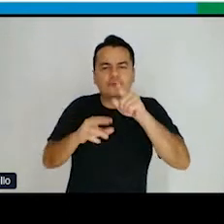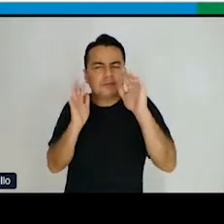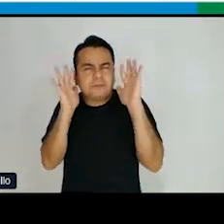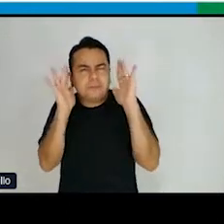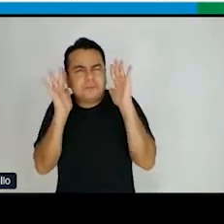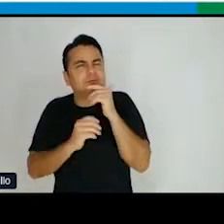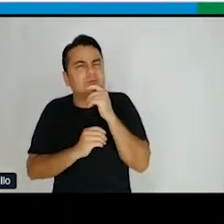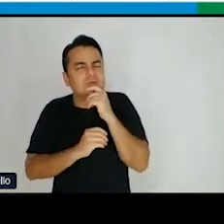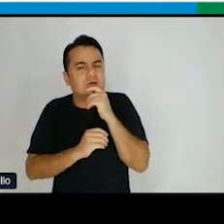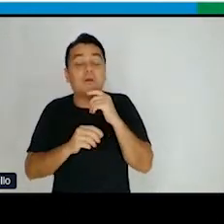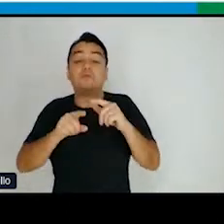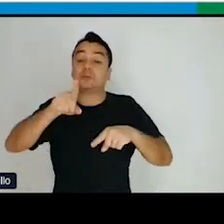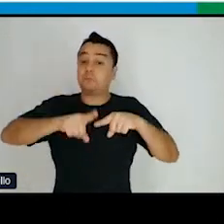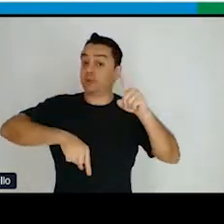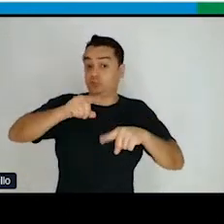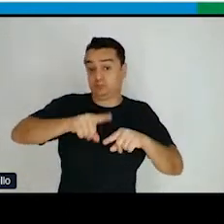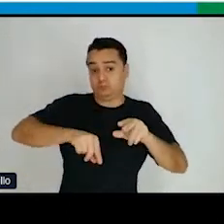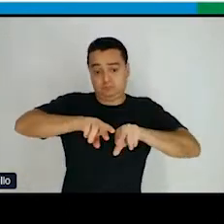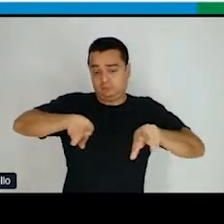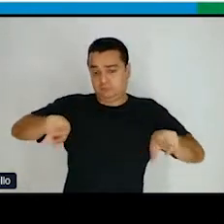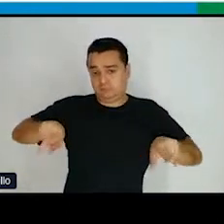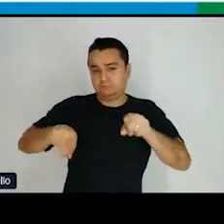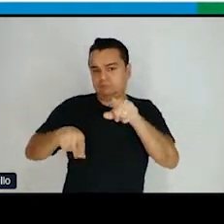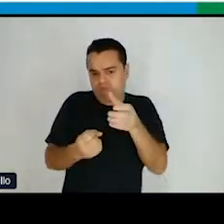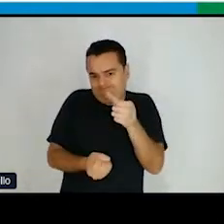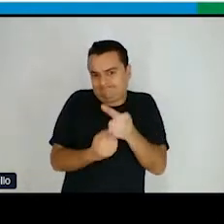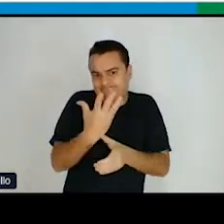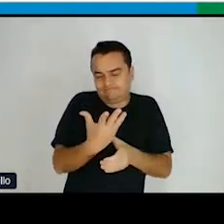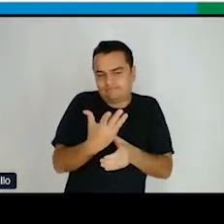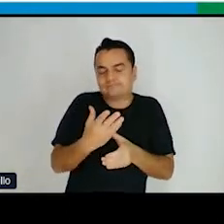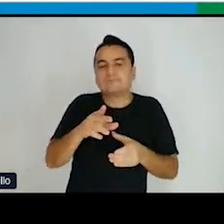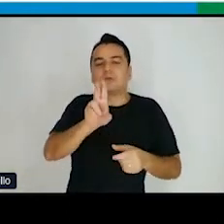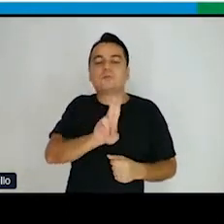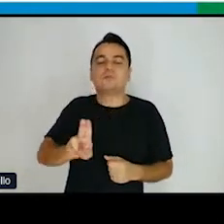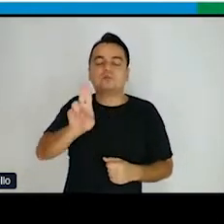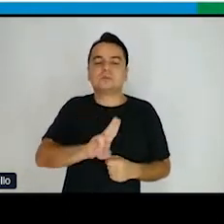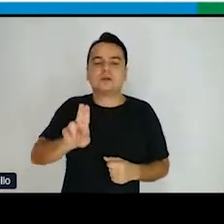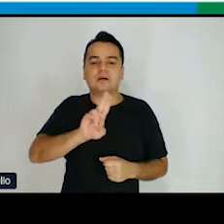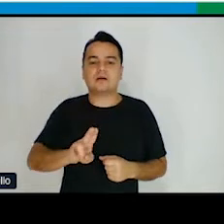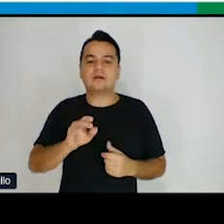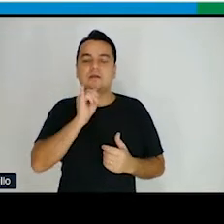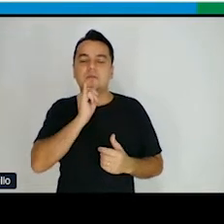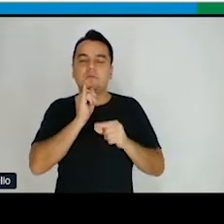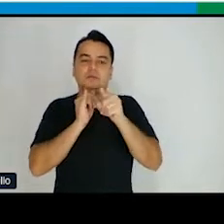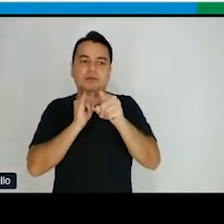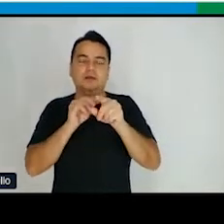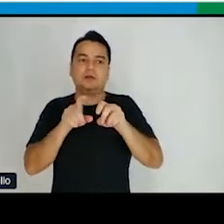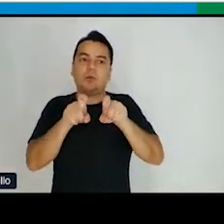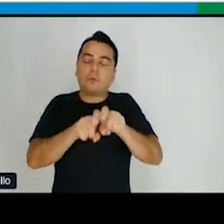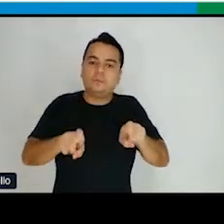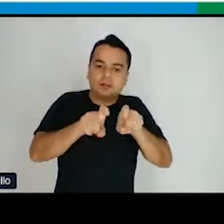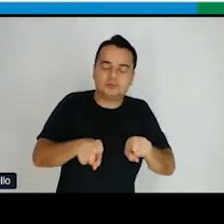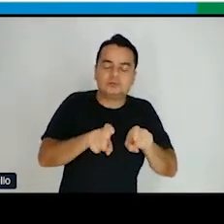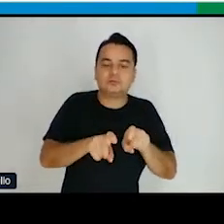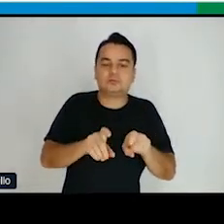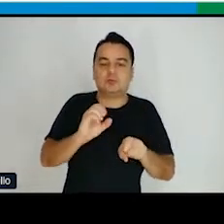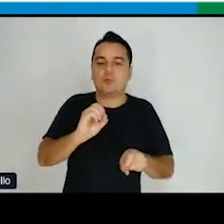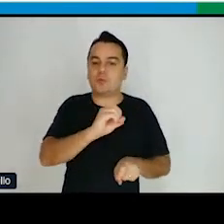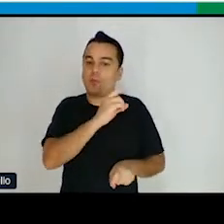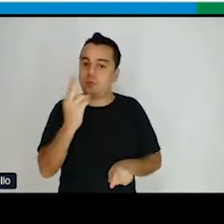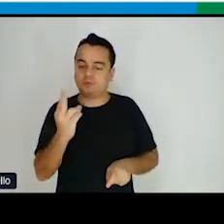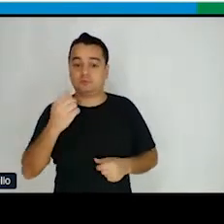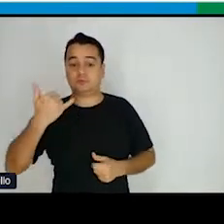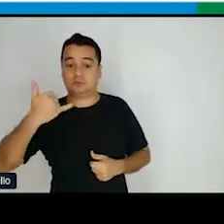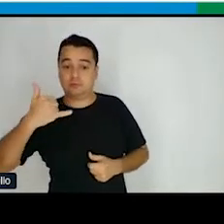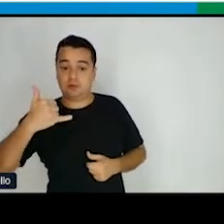seu produto, de qualquer forma. Eu preciso utilizar ele tanto no meu computador, preciso utilizar no